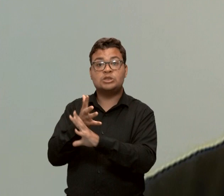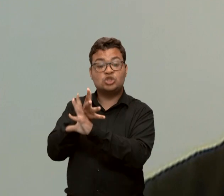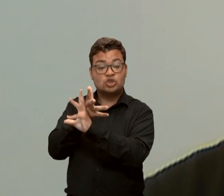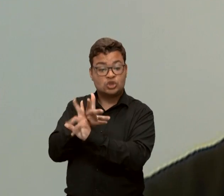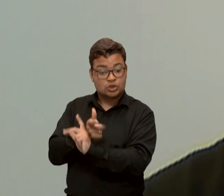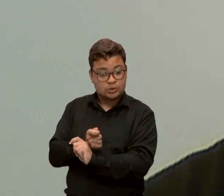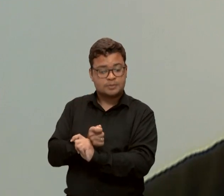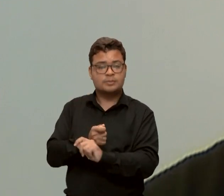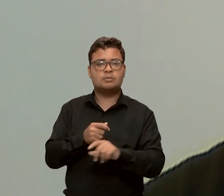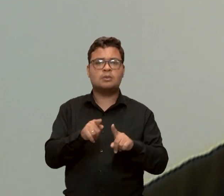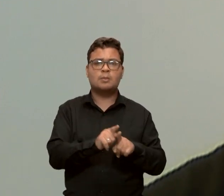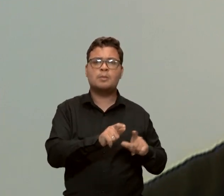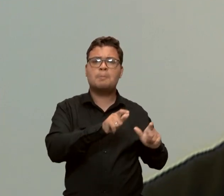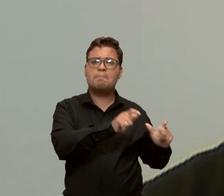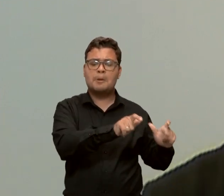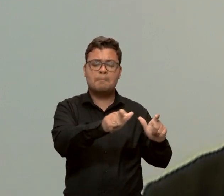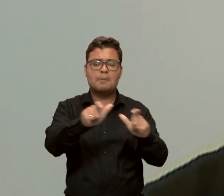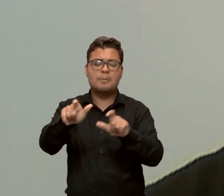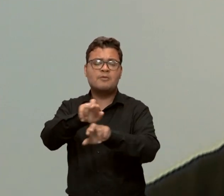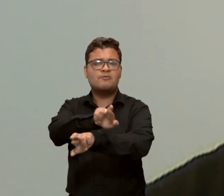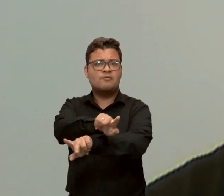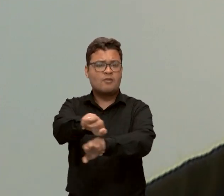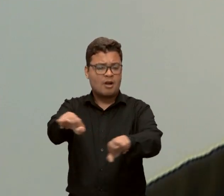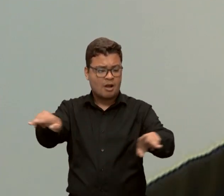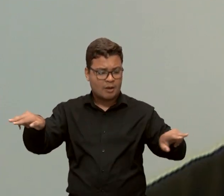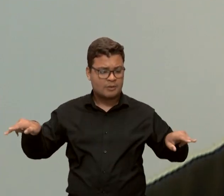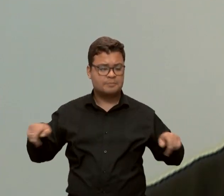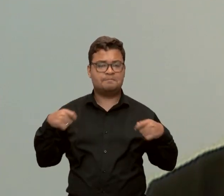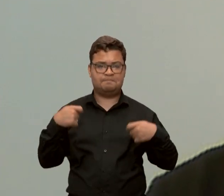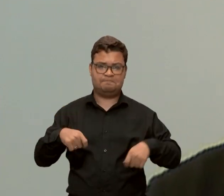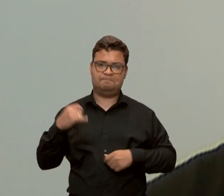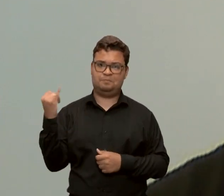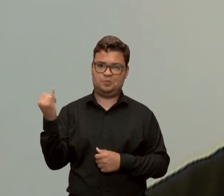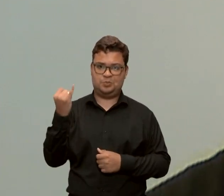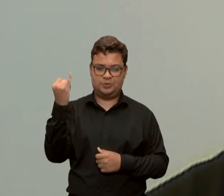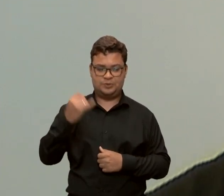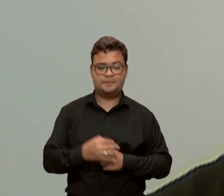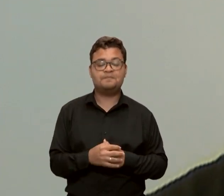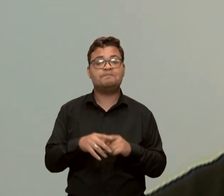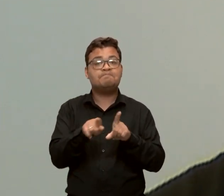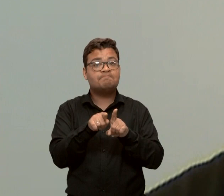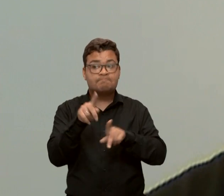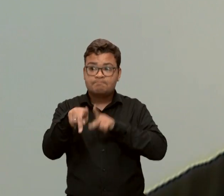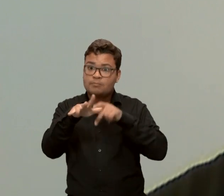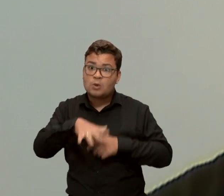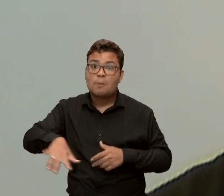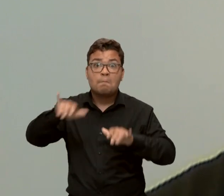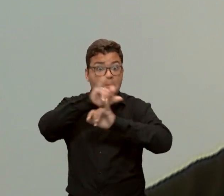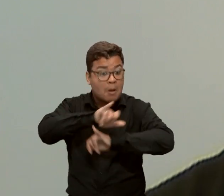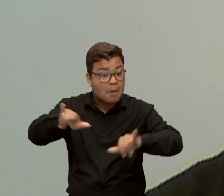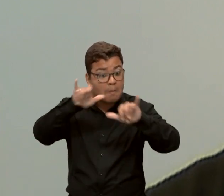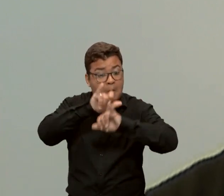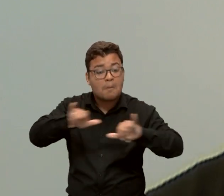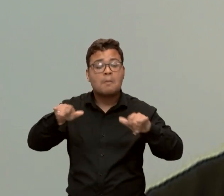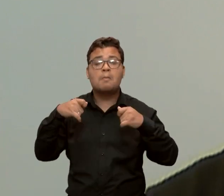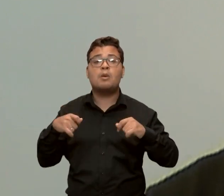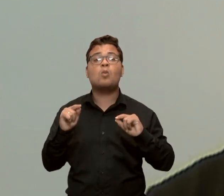ferro-velhos, etc., mas ainda precisamos de mais. Nós precisamos ter